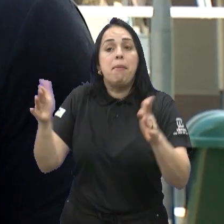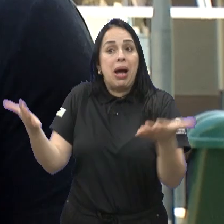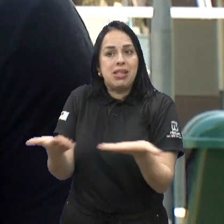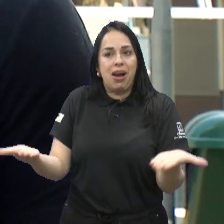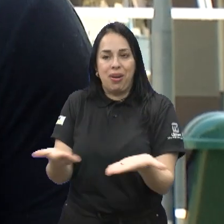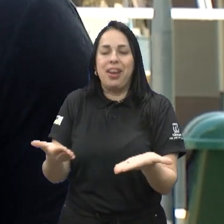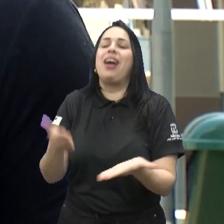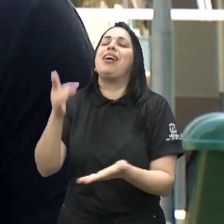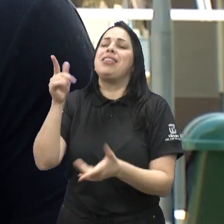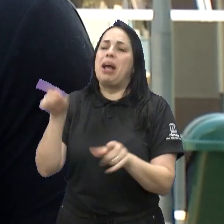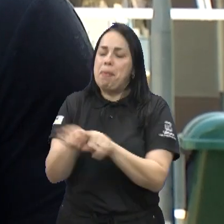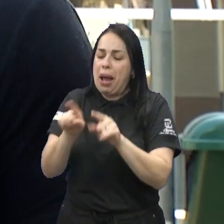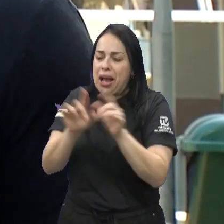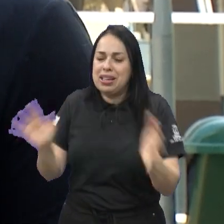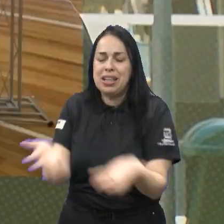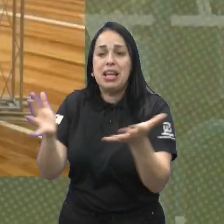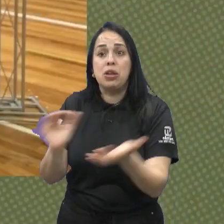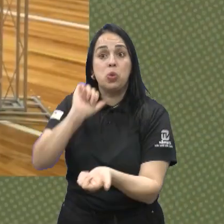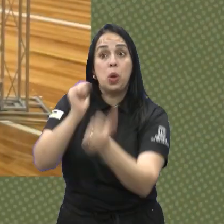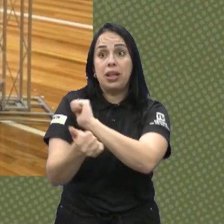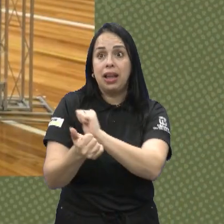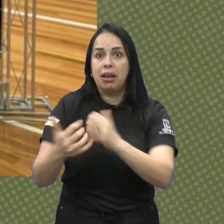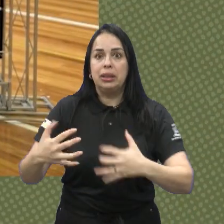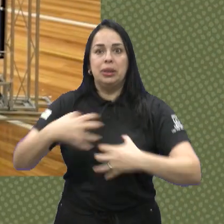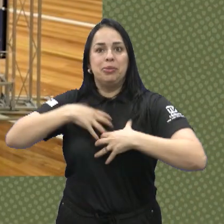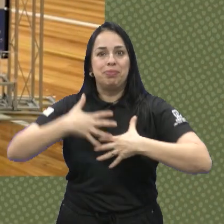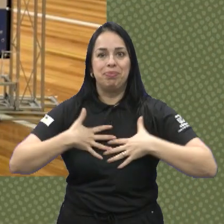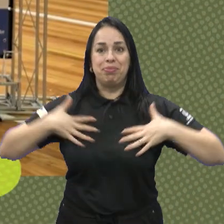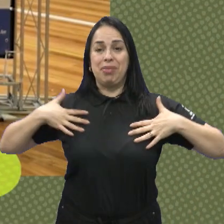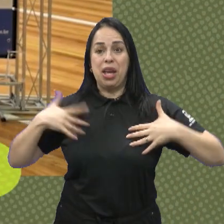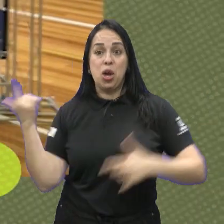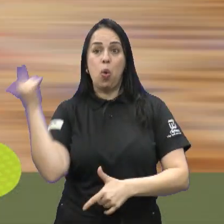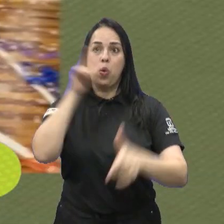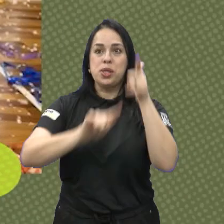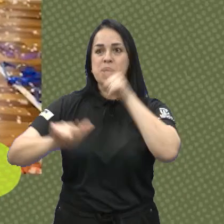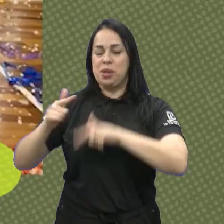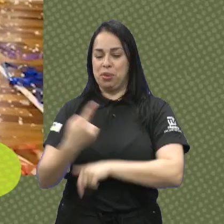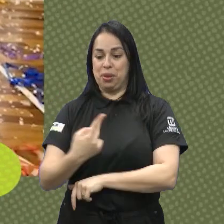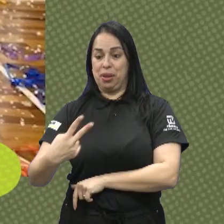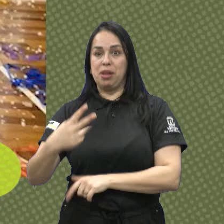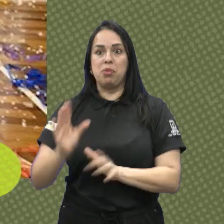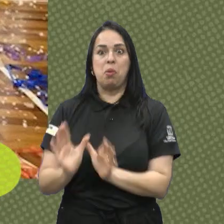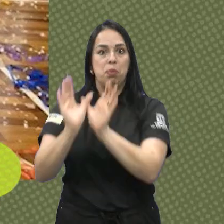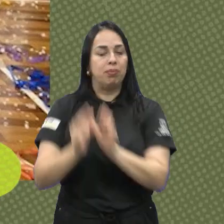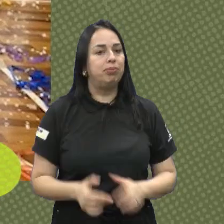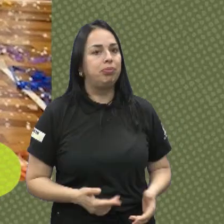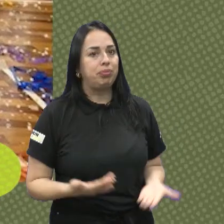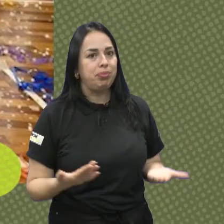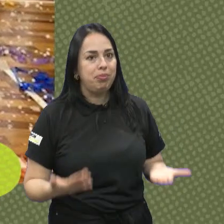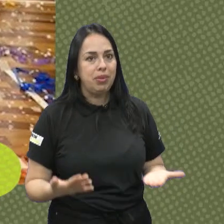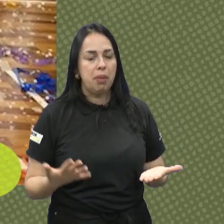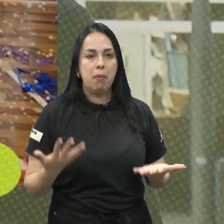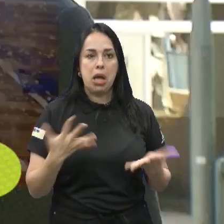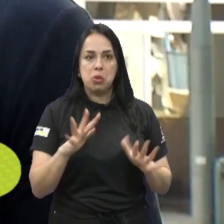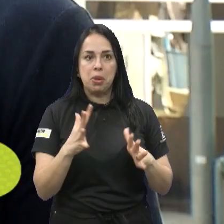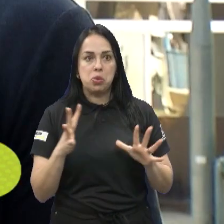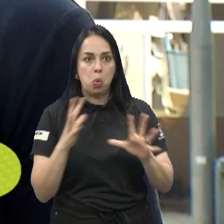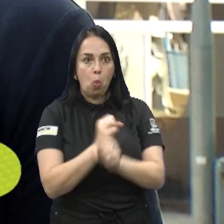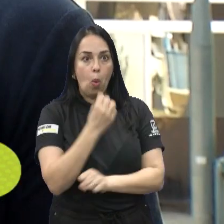atletas motivados, focados e chegamos sim nesse 12º título consecutivo. E a cidade recebeu mais de 4.000